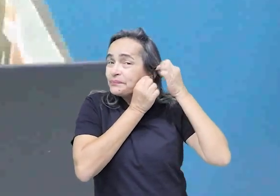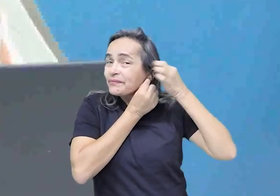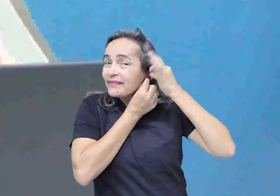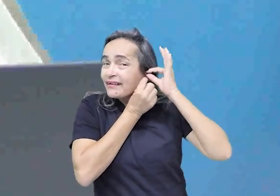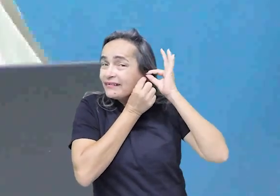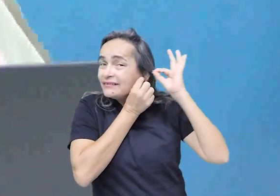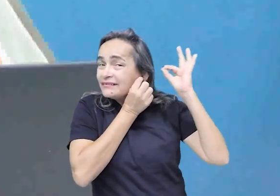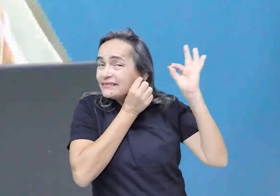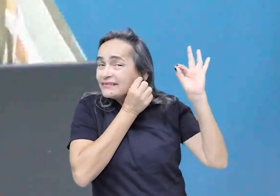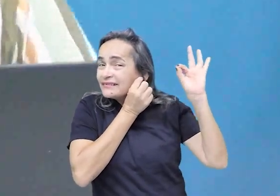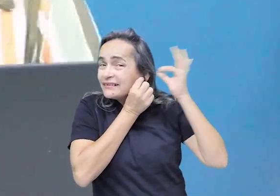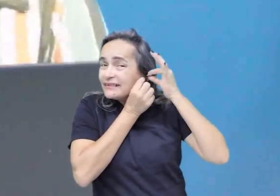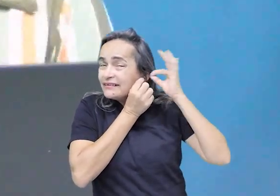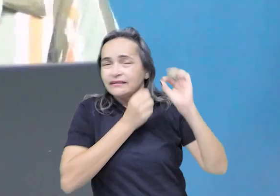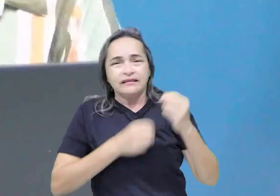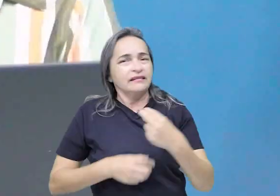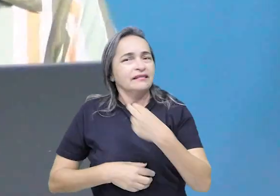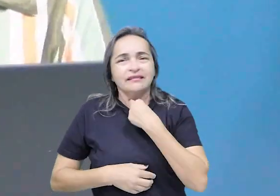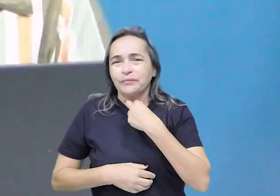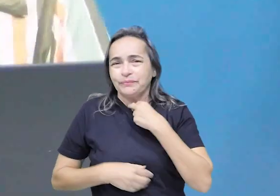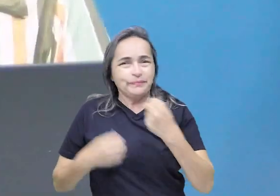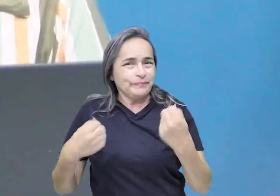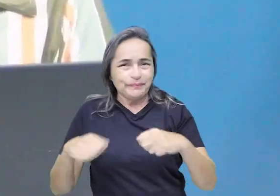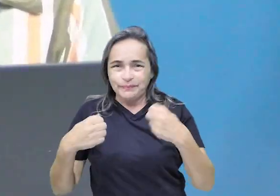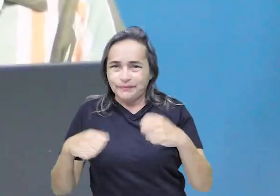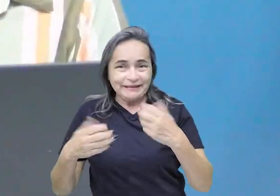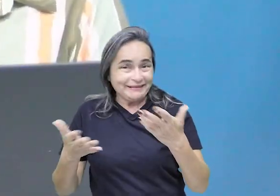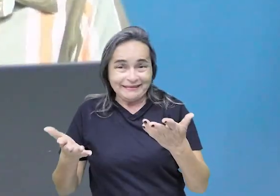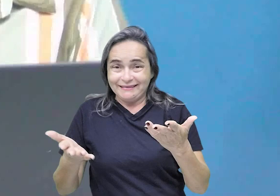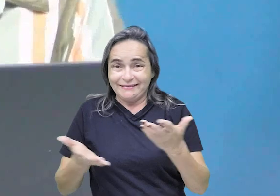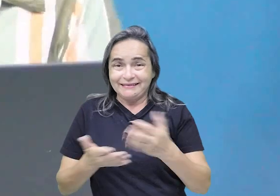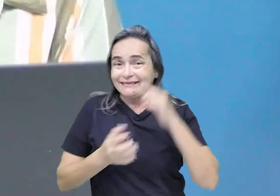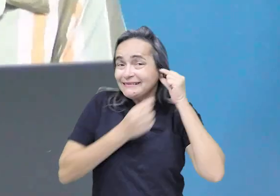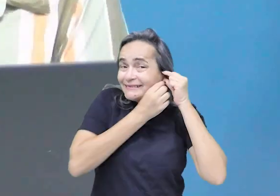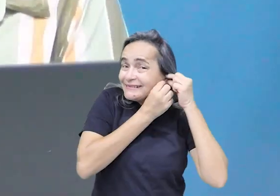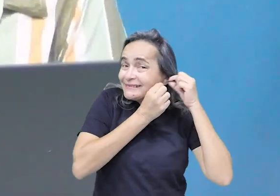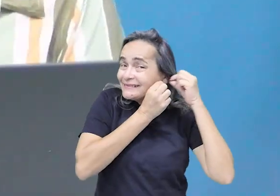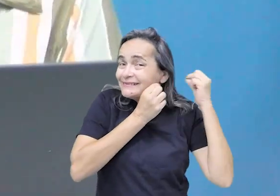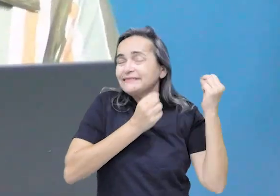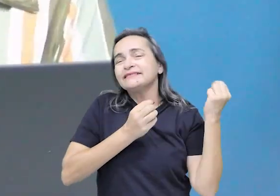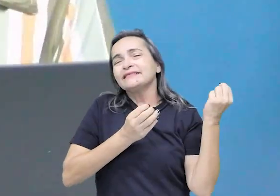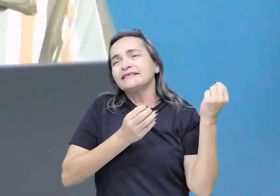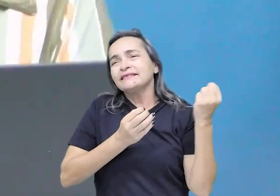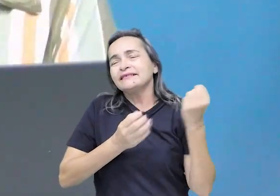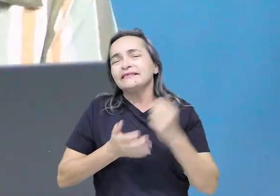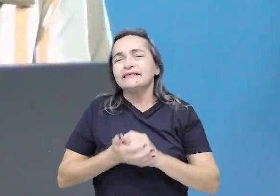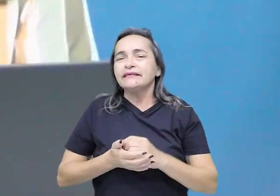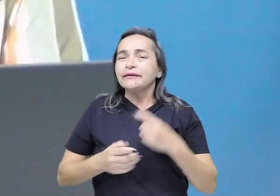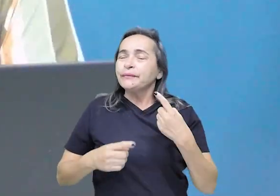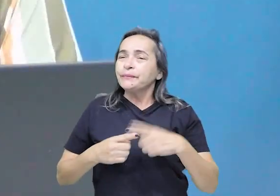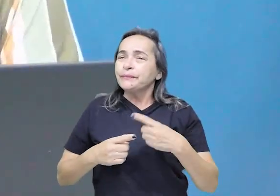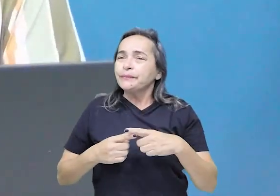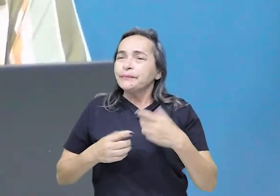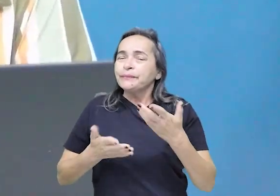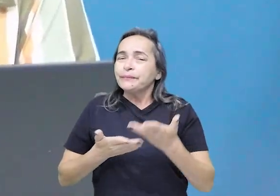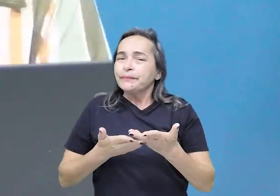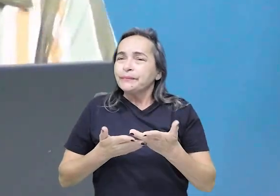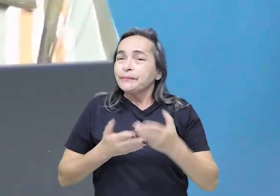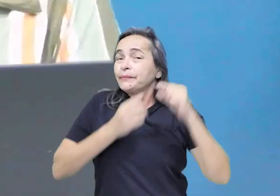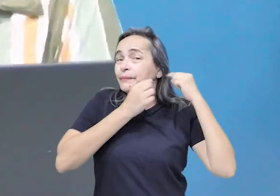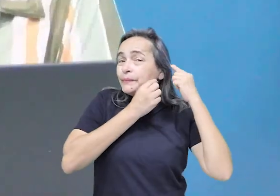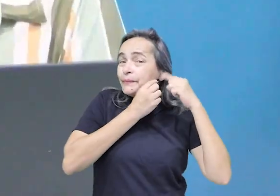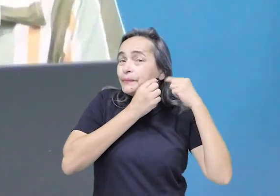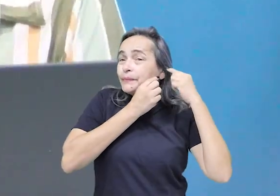me preocupar com ela, e a princípio não haverá esse acúmulo, não haverá a constituição dessa